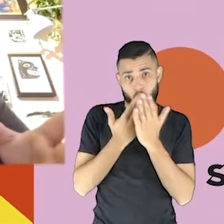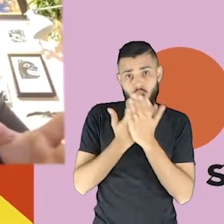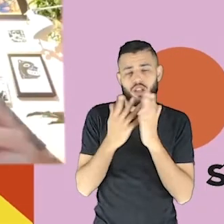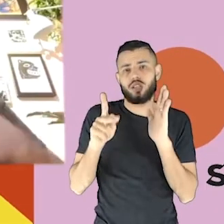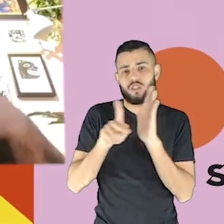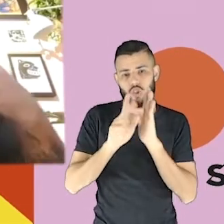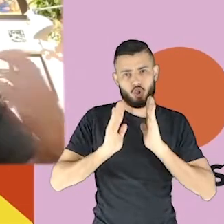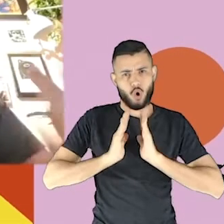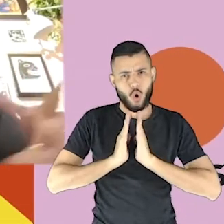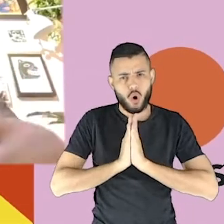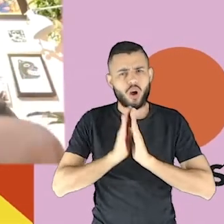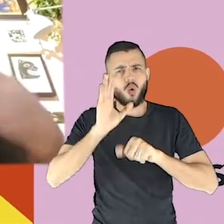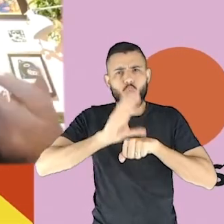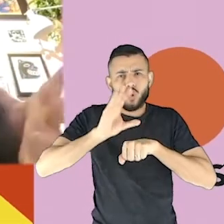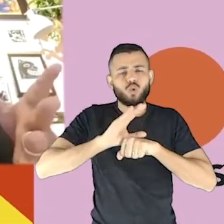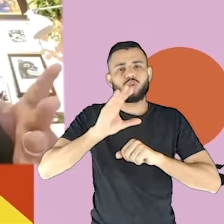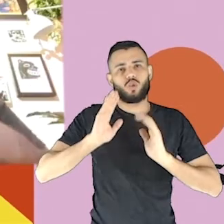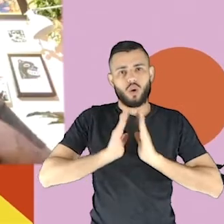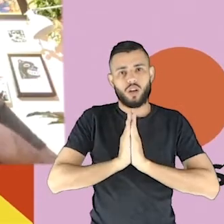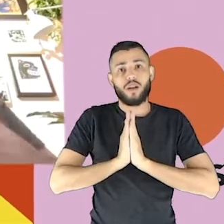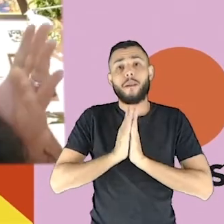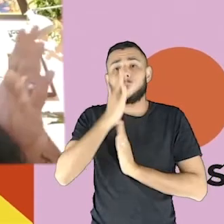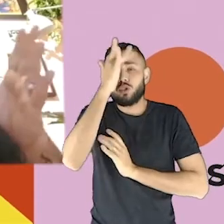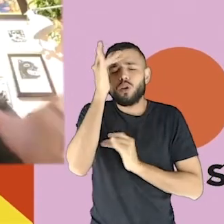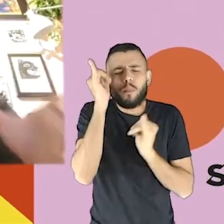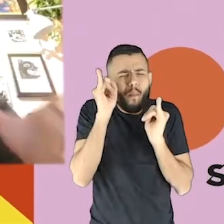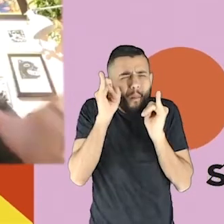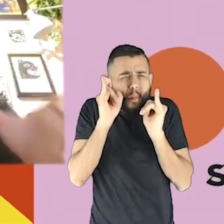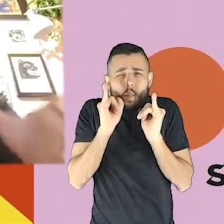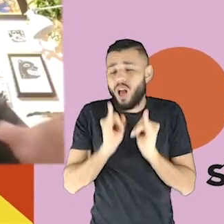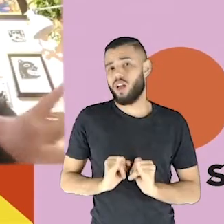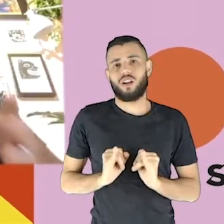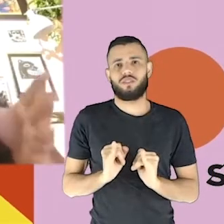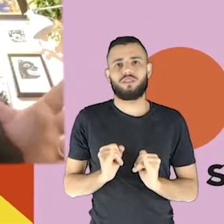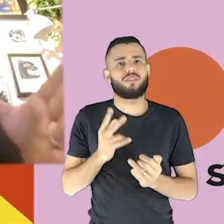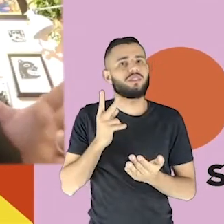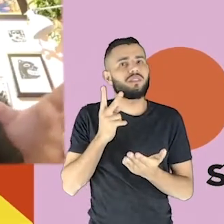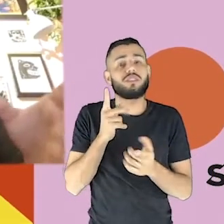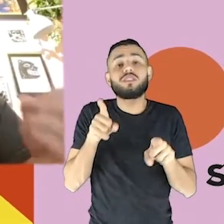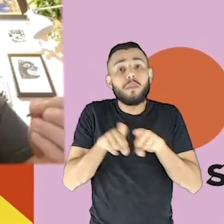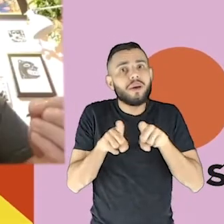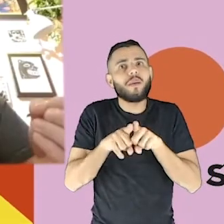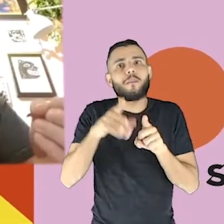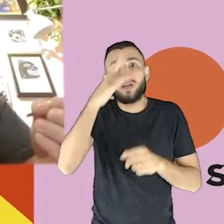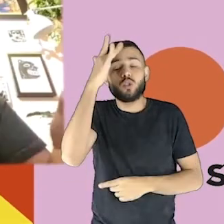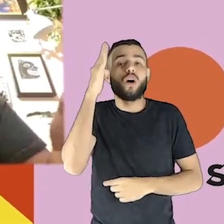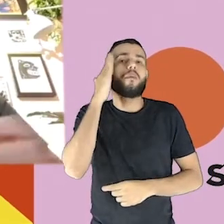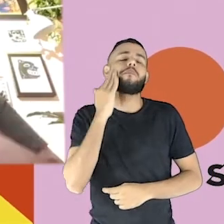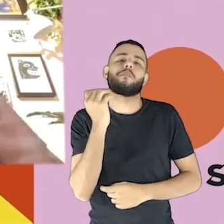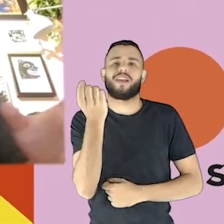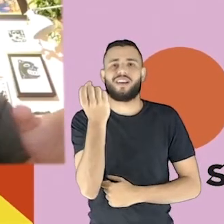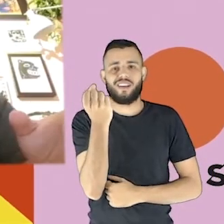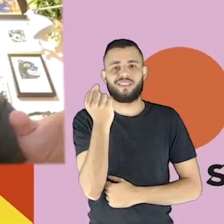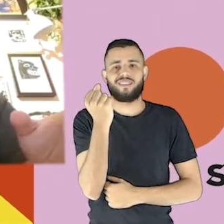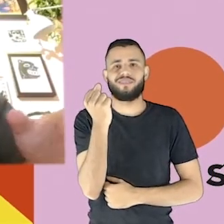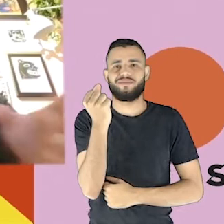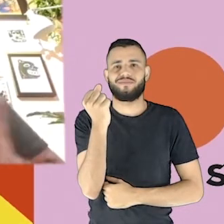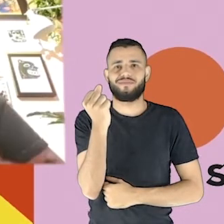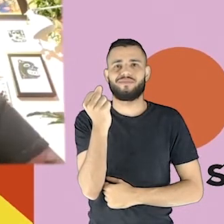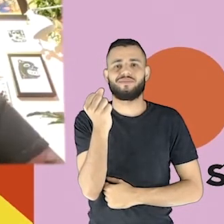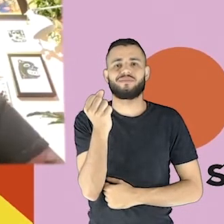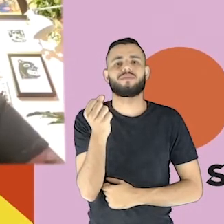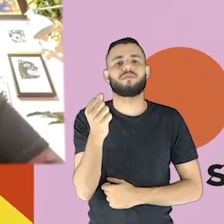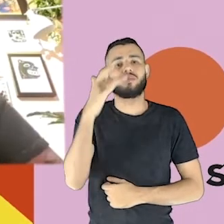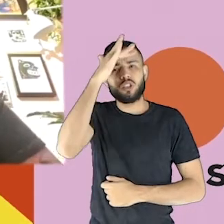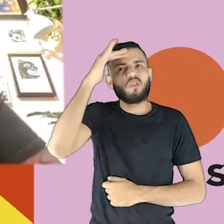de yoga, cursos de yoga, não sei o quê, são pessoas muito magras. É uma coisa que a gente fala também, além de serem muito magras, são pessoas normalmente brancas. Você exclui